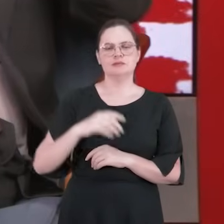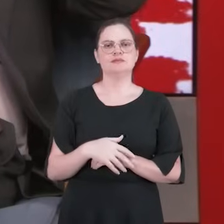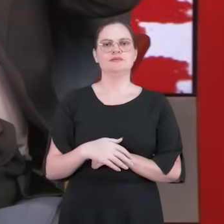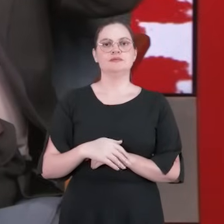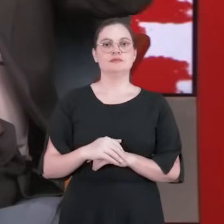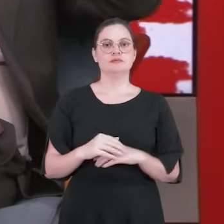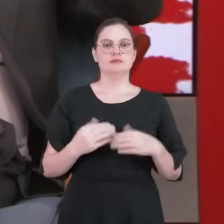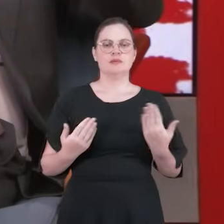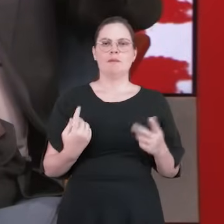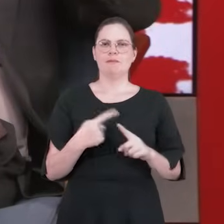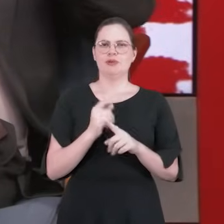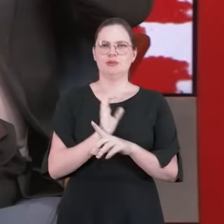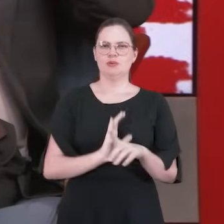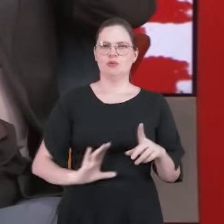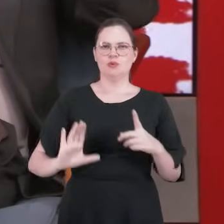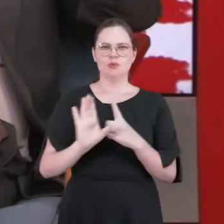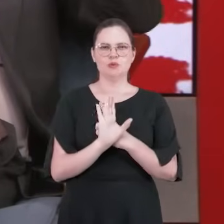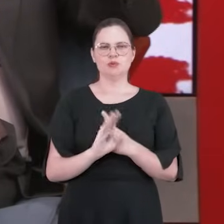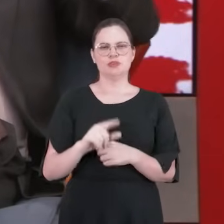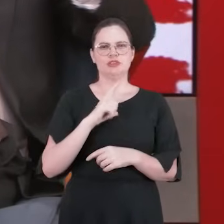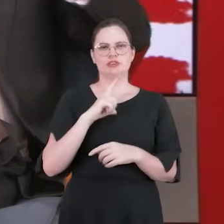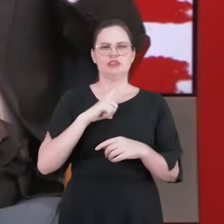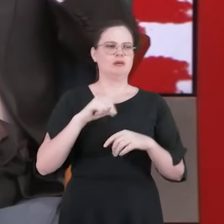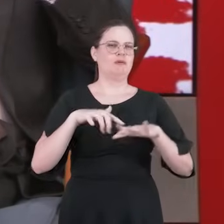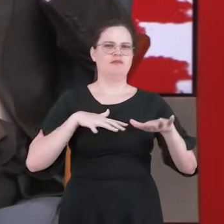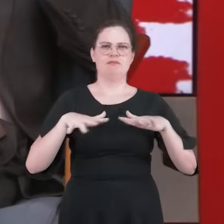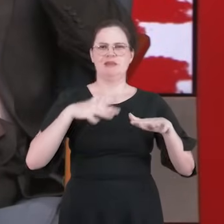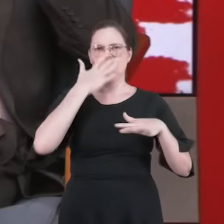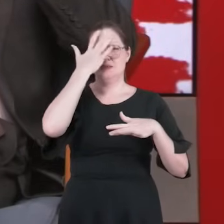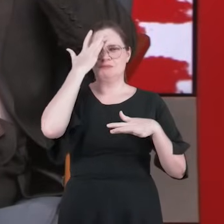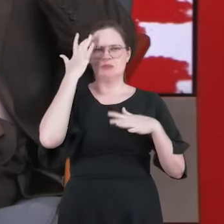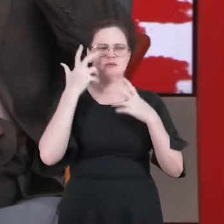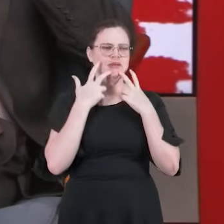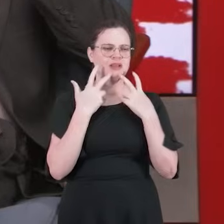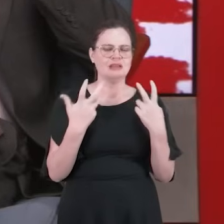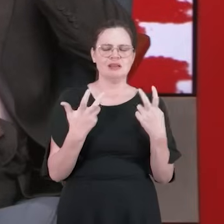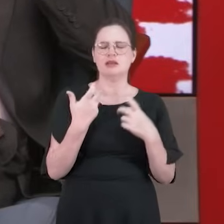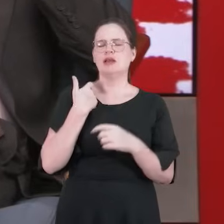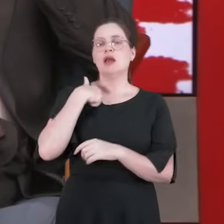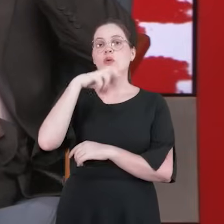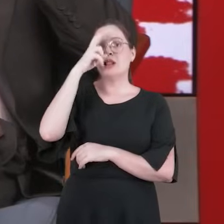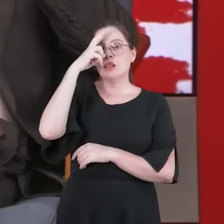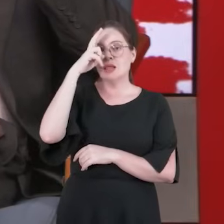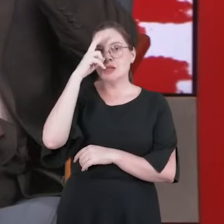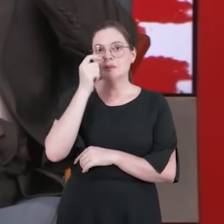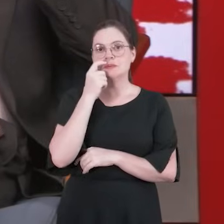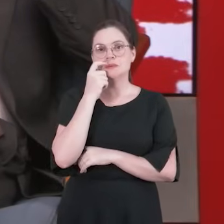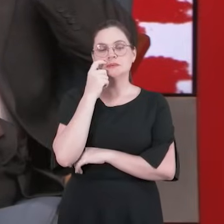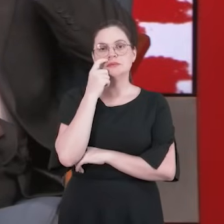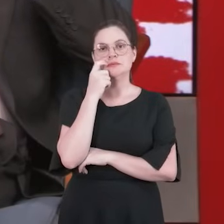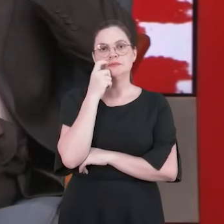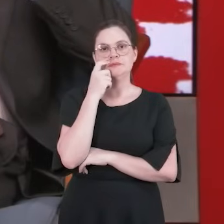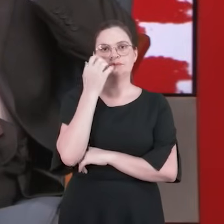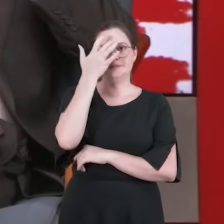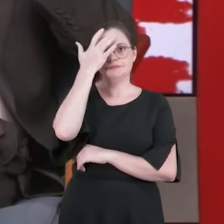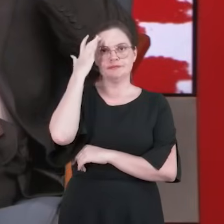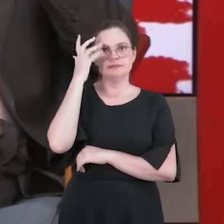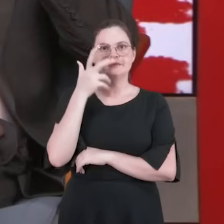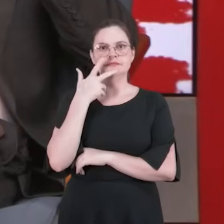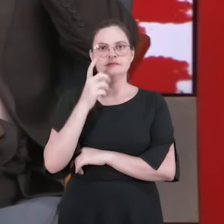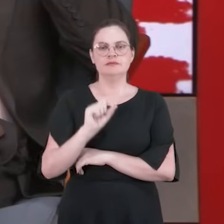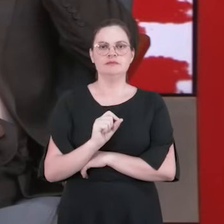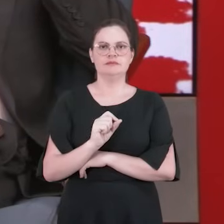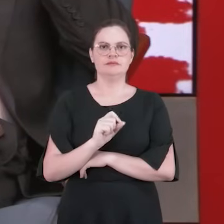Os cultos, aquela coisa toda, aquele movimento. Me lembro de pessoas que diziam: olha, vocês não